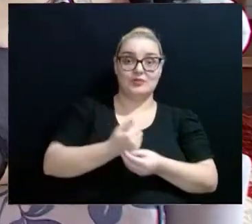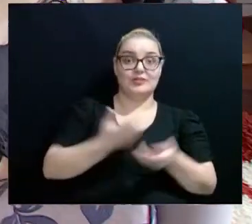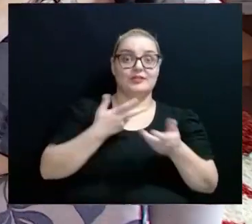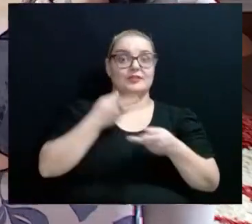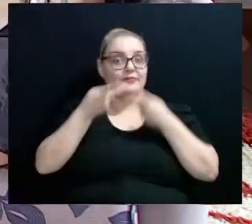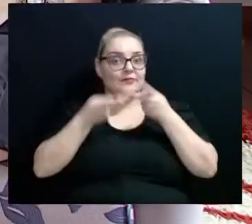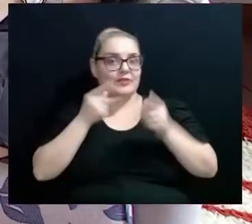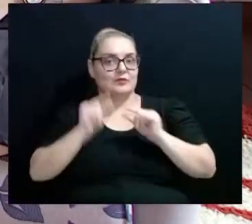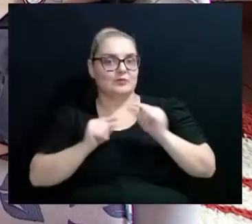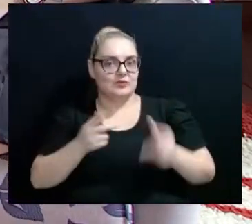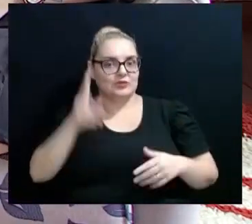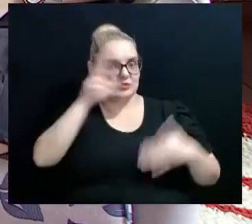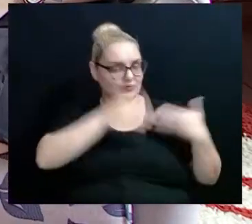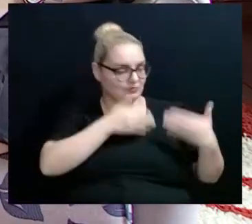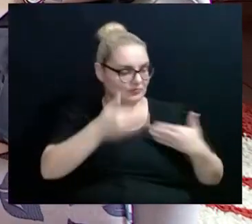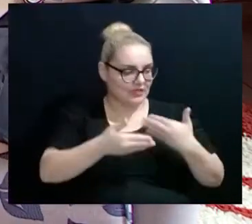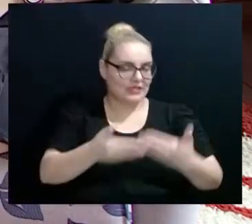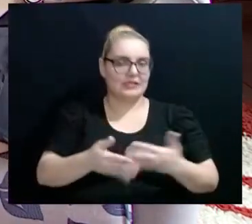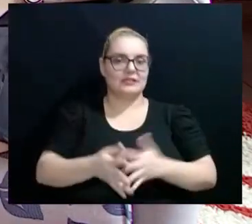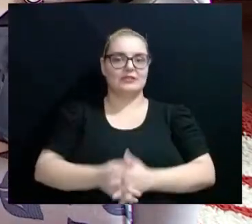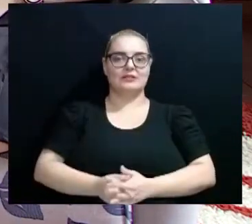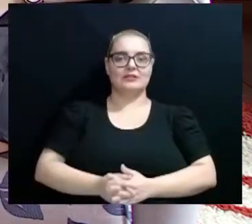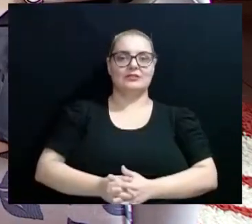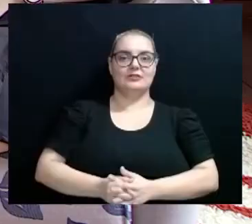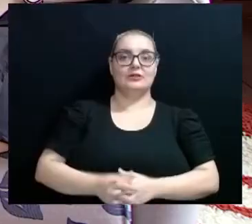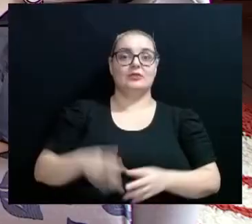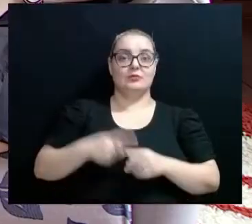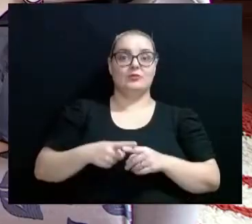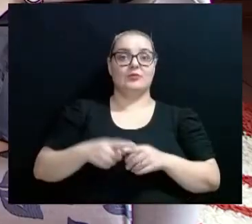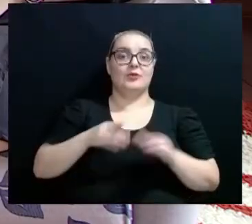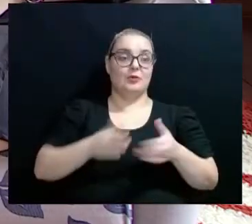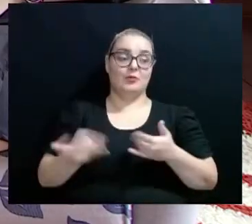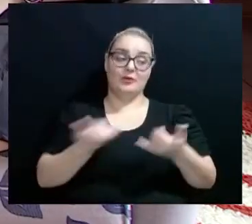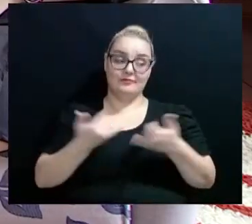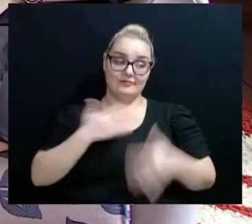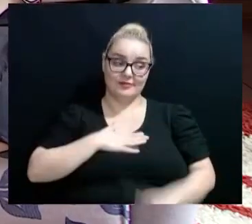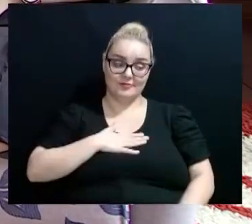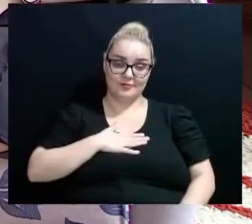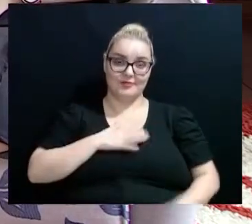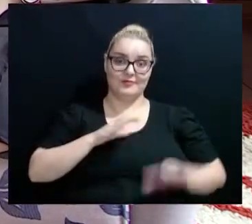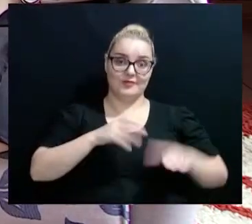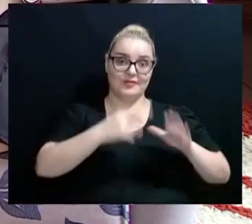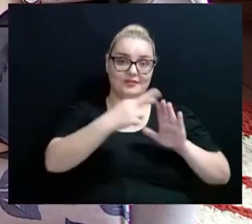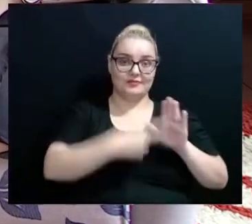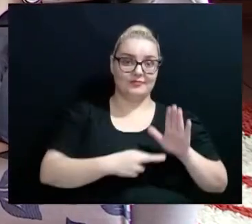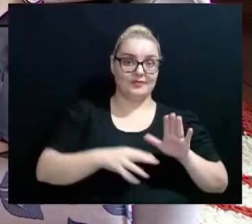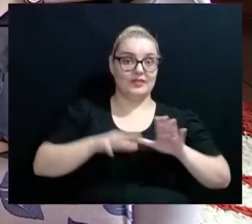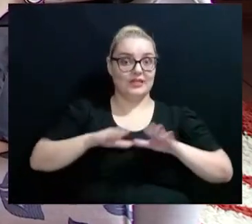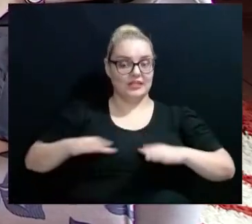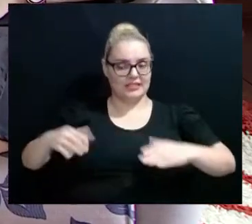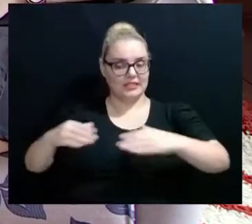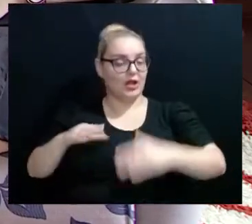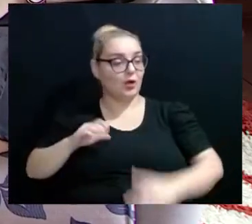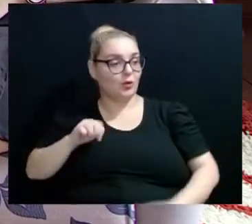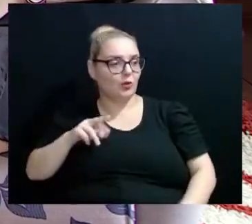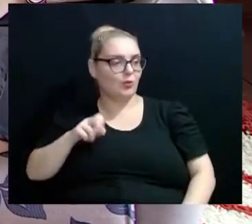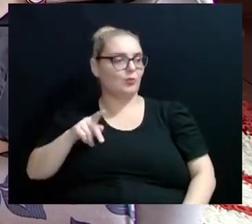especificamente sobre a arte, eu queria que você contasse um pouquinho da sua trajetória, porque a produção me contou que você vem do